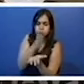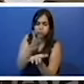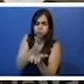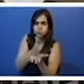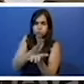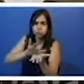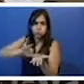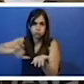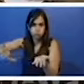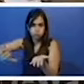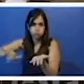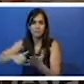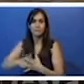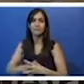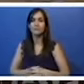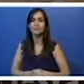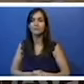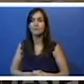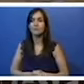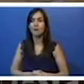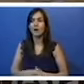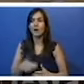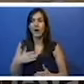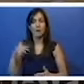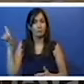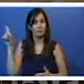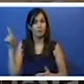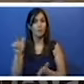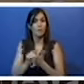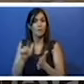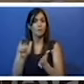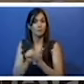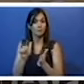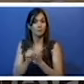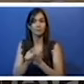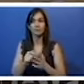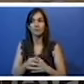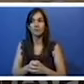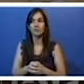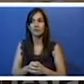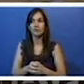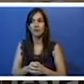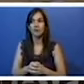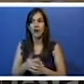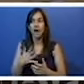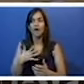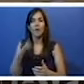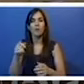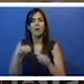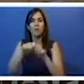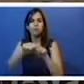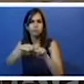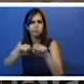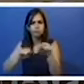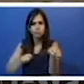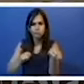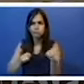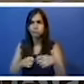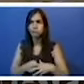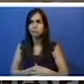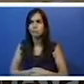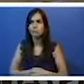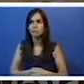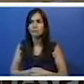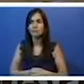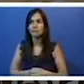Vamos pensar comigo aqui eu tenho uma folha de papel e eu pego essa esse chocolate e devido ao